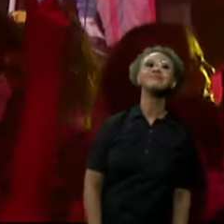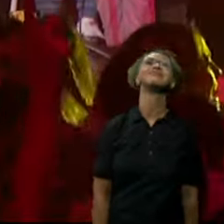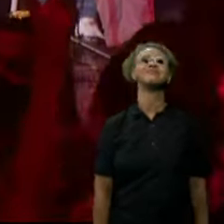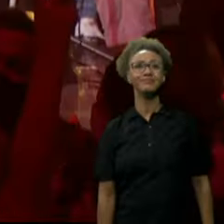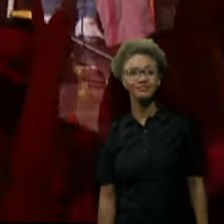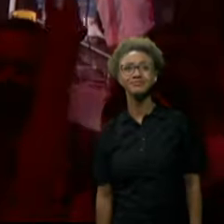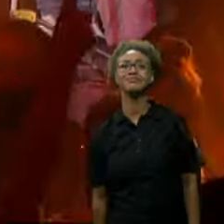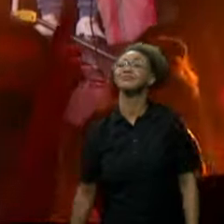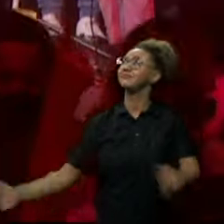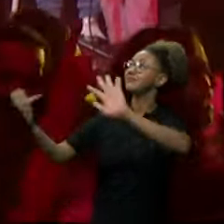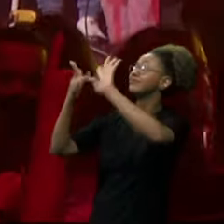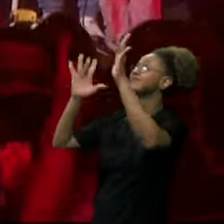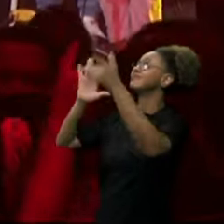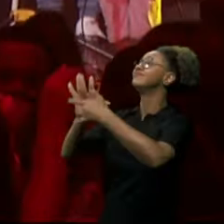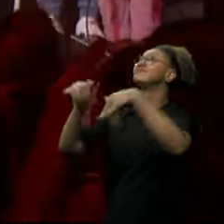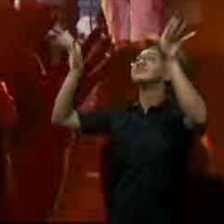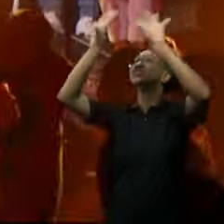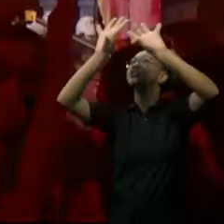música